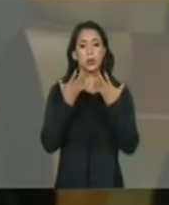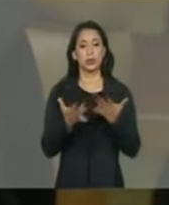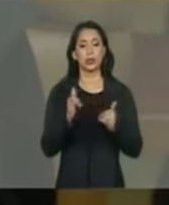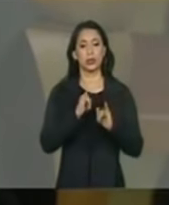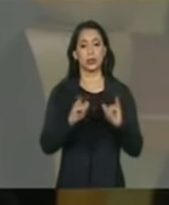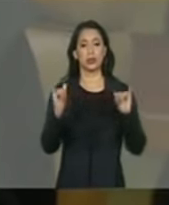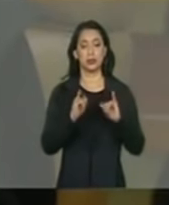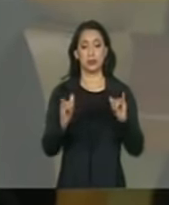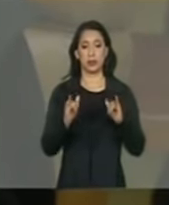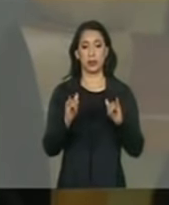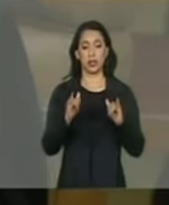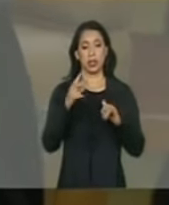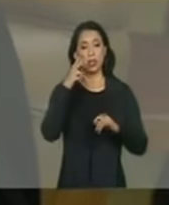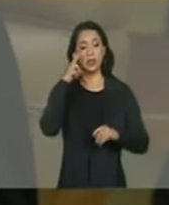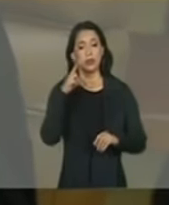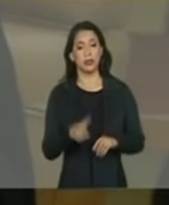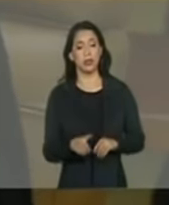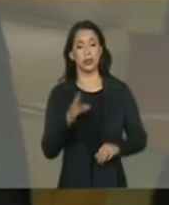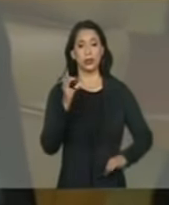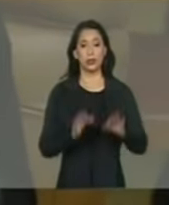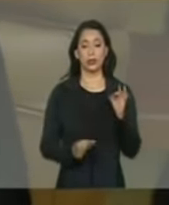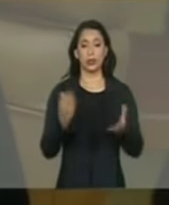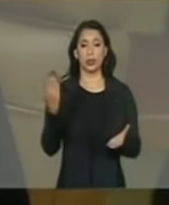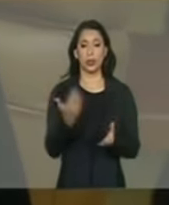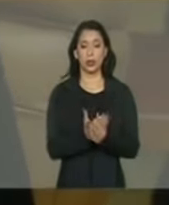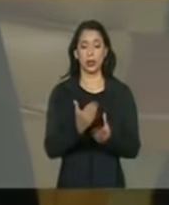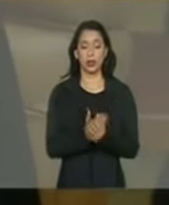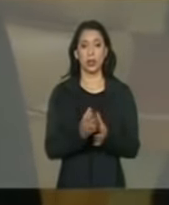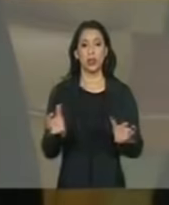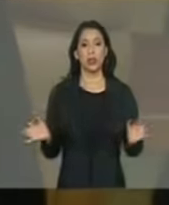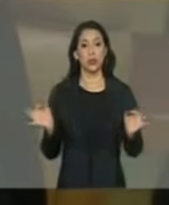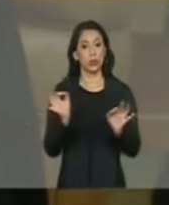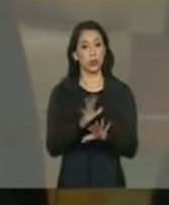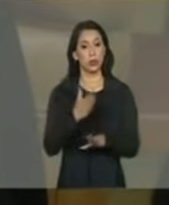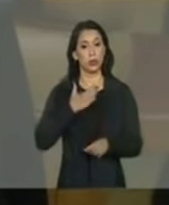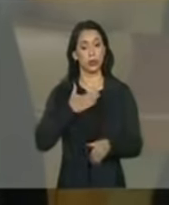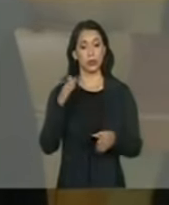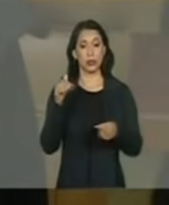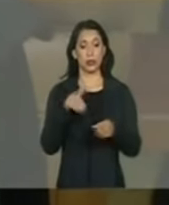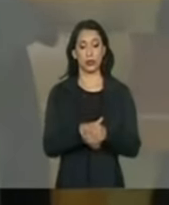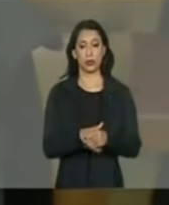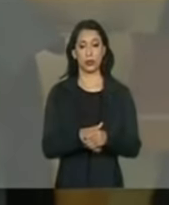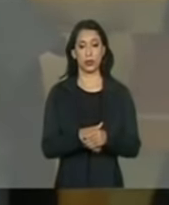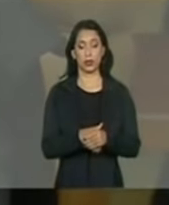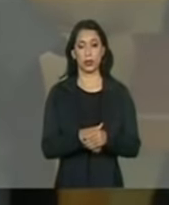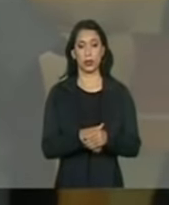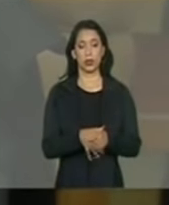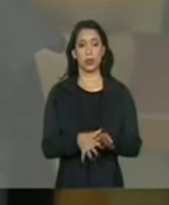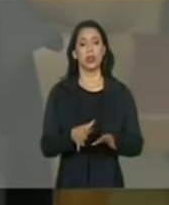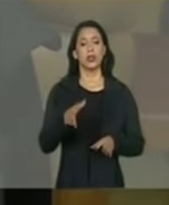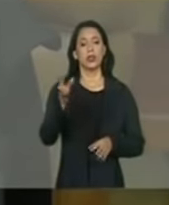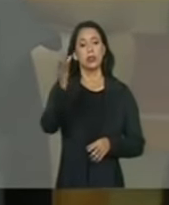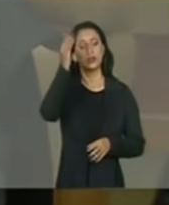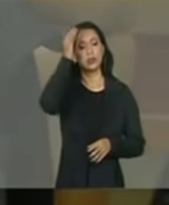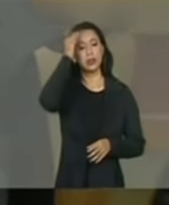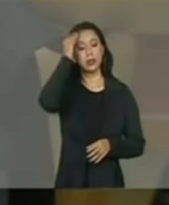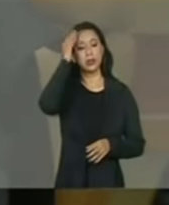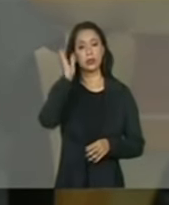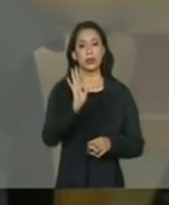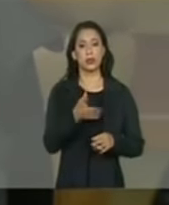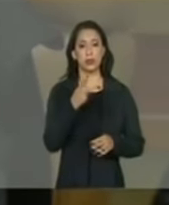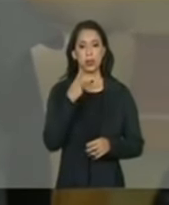mesmo de intangibilidade jurídico processual com o meu voto o presidente e ter em vista o que disse